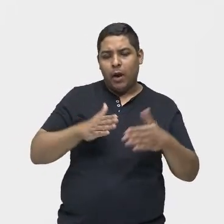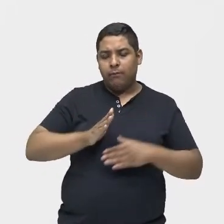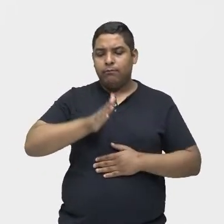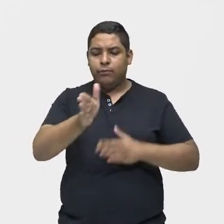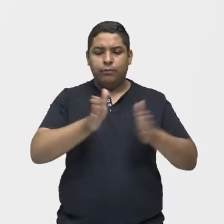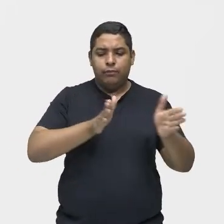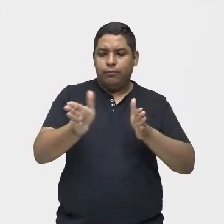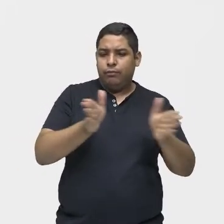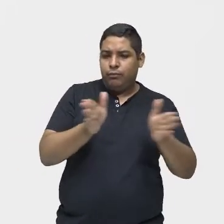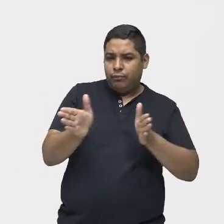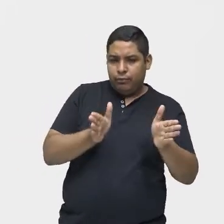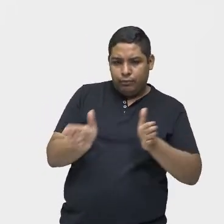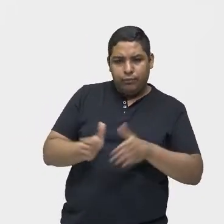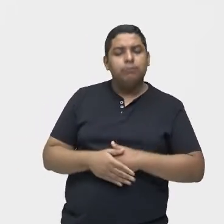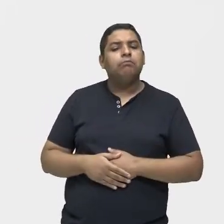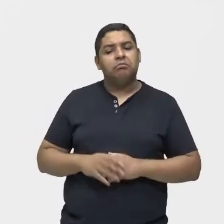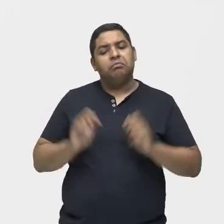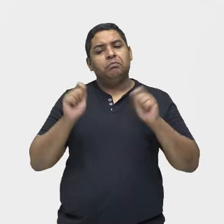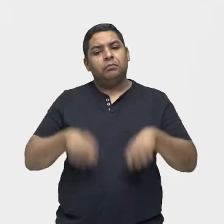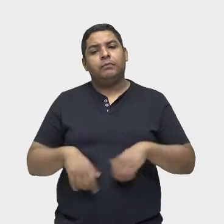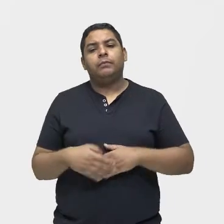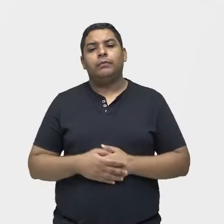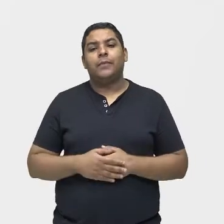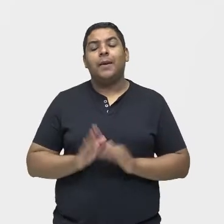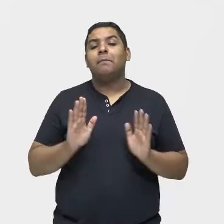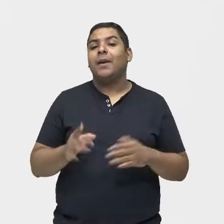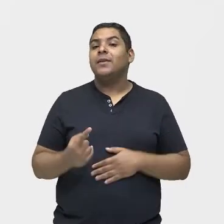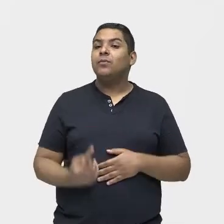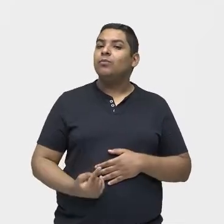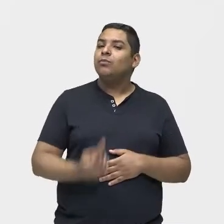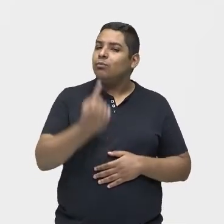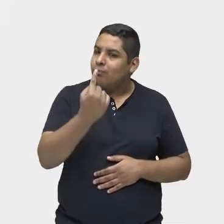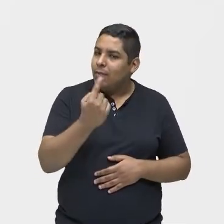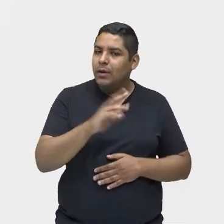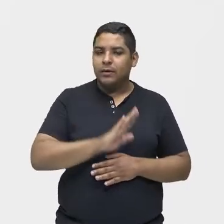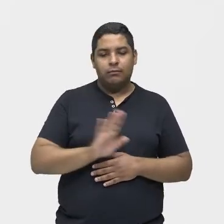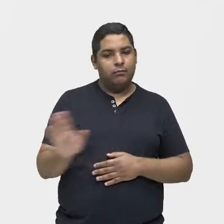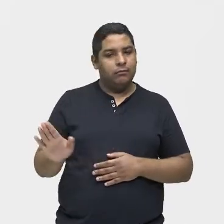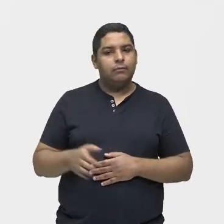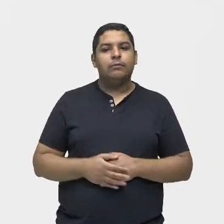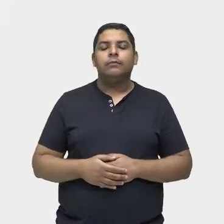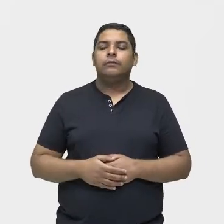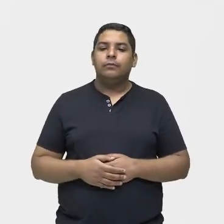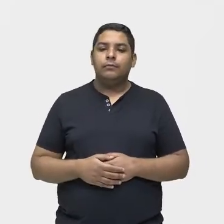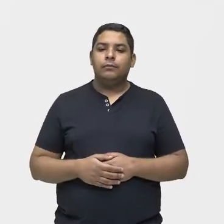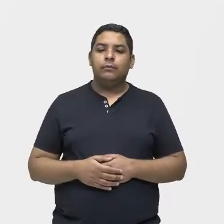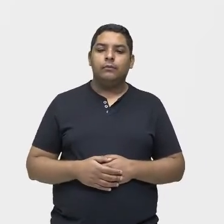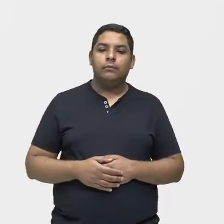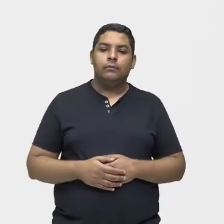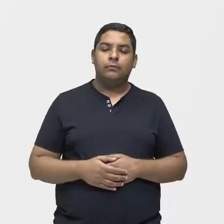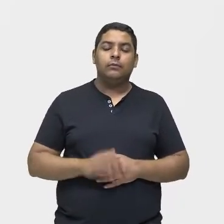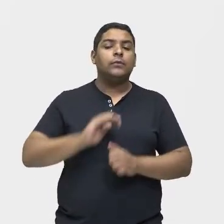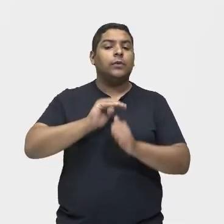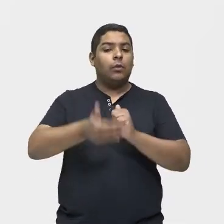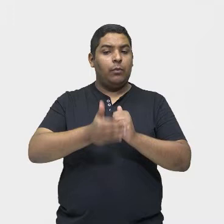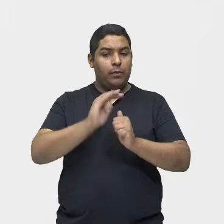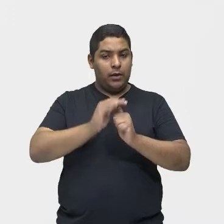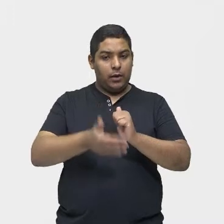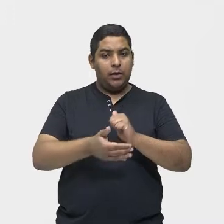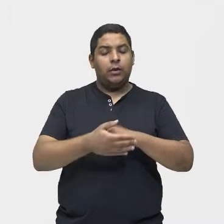pelas setas, mas somente uma casa. E o peão também. O peão só pode se movimentar uma